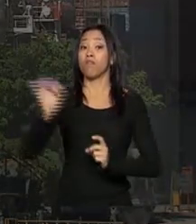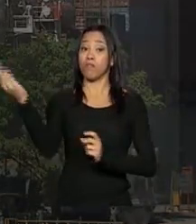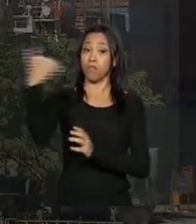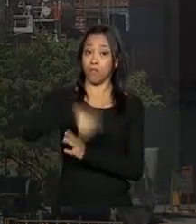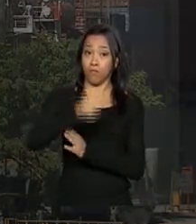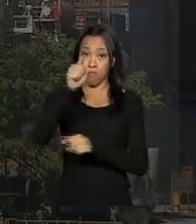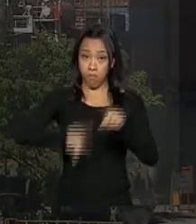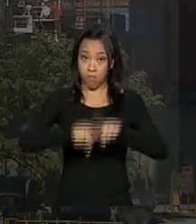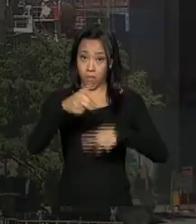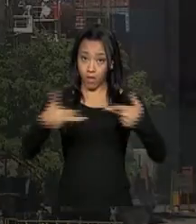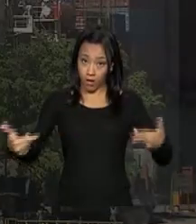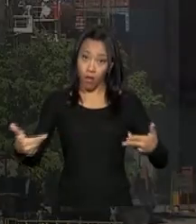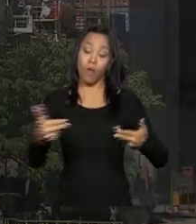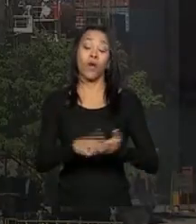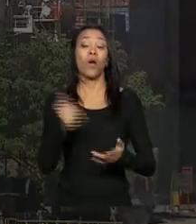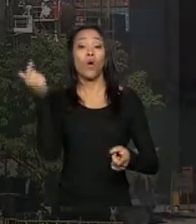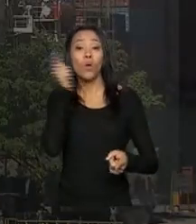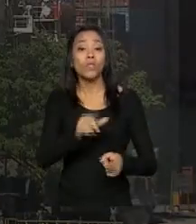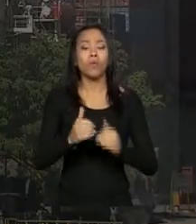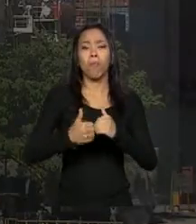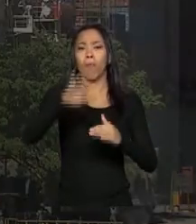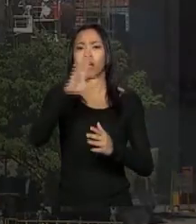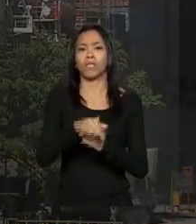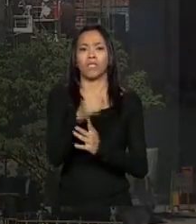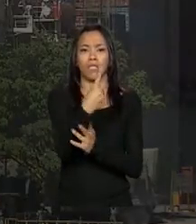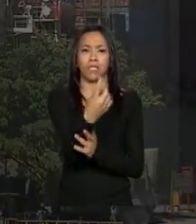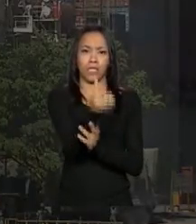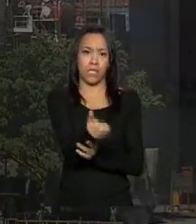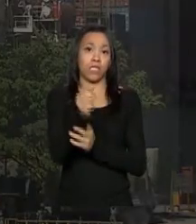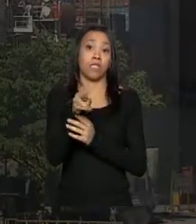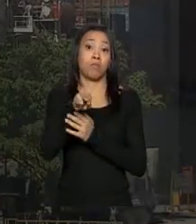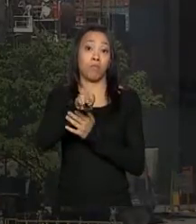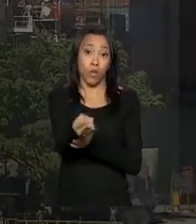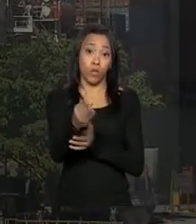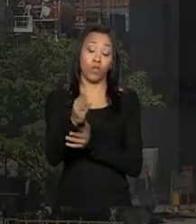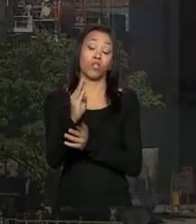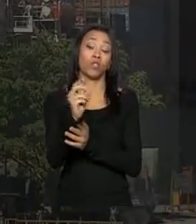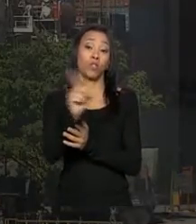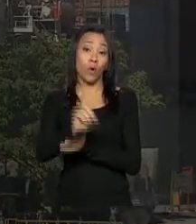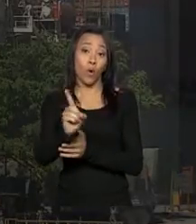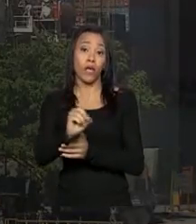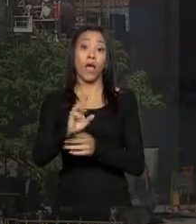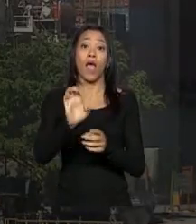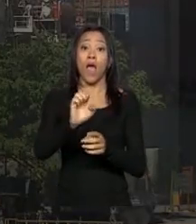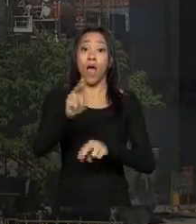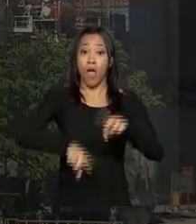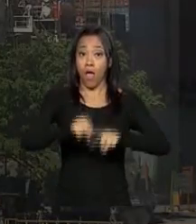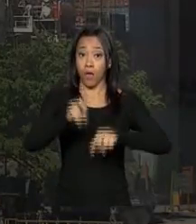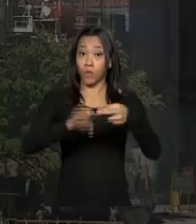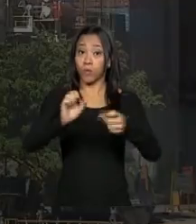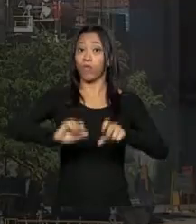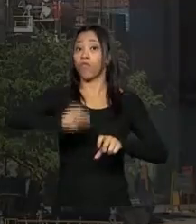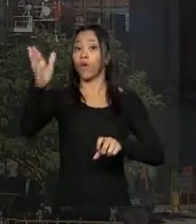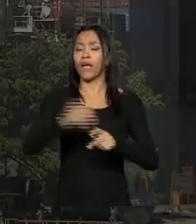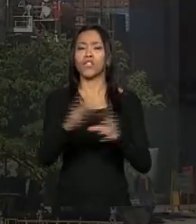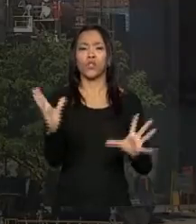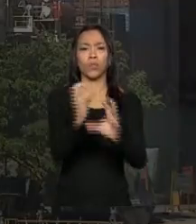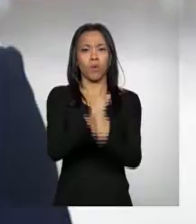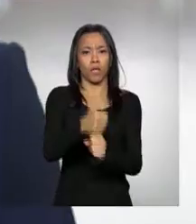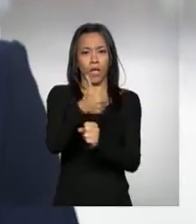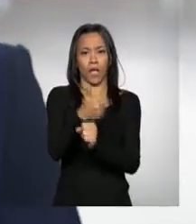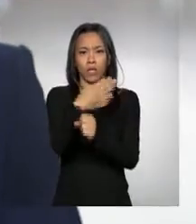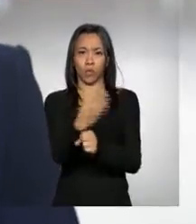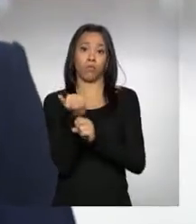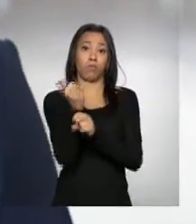exterior alcançaram mais de 16 bilhões de dólares, enquanto as importações somaram 14 bilhões de